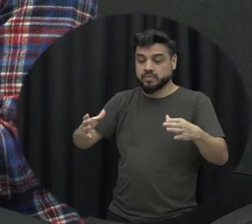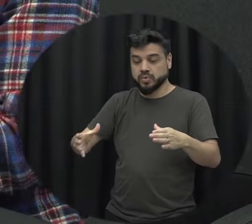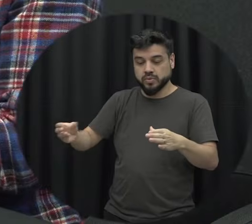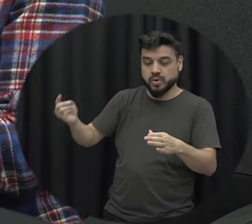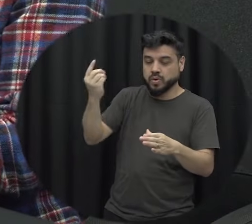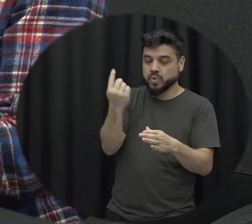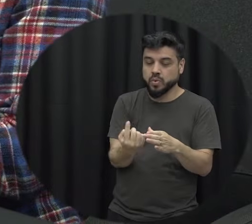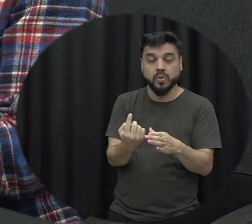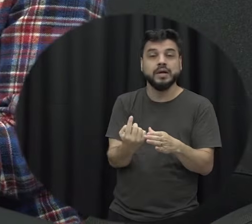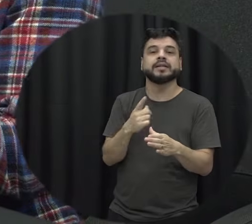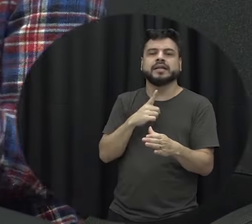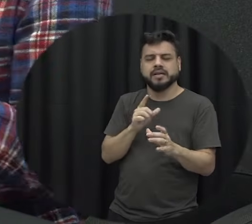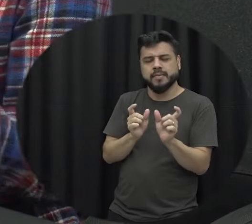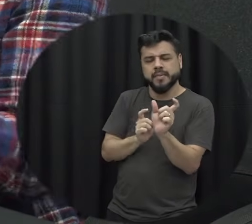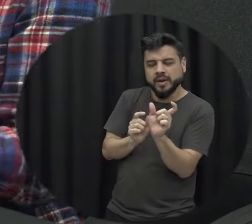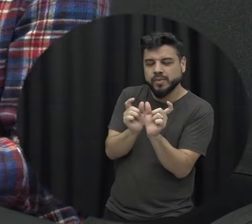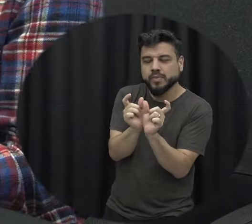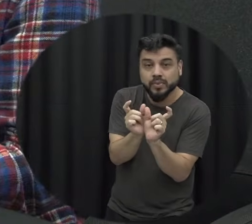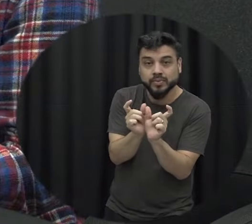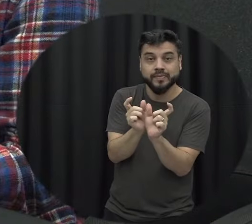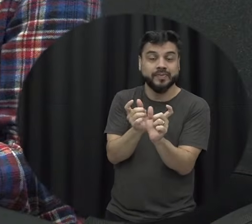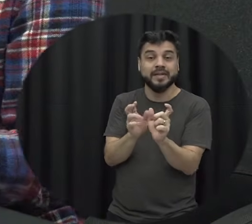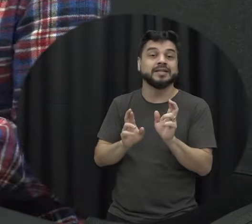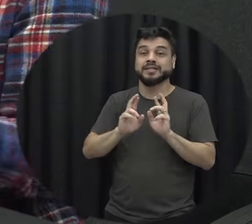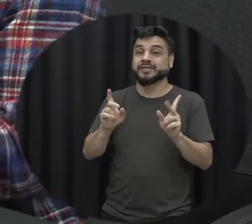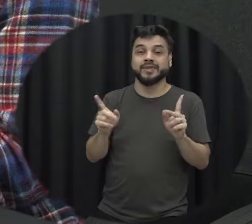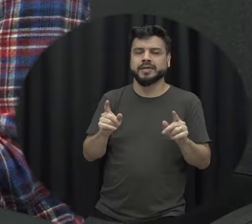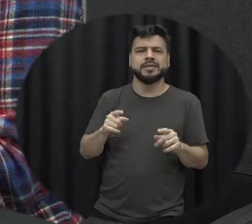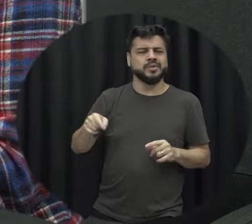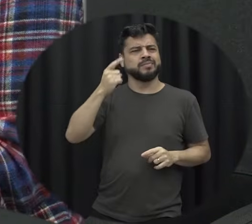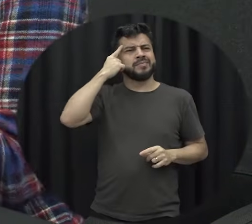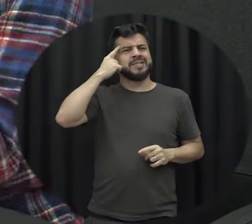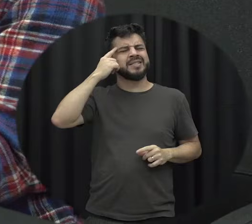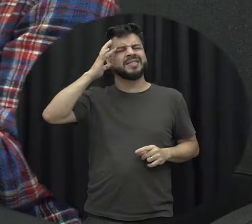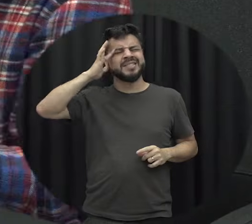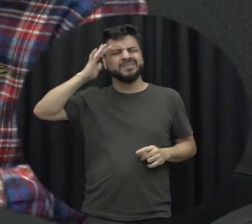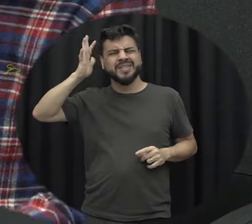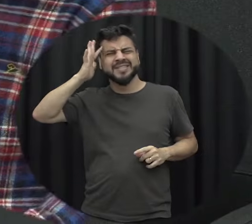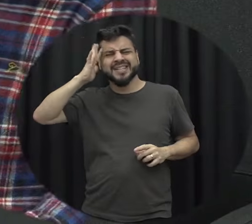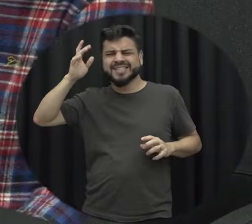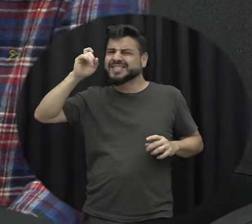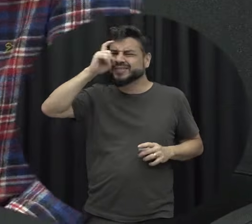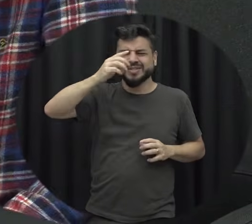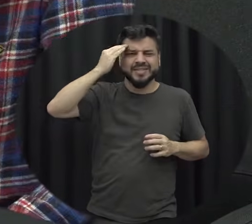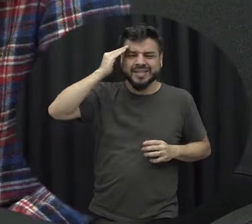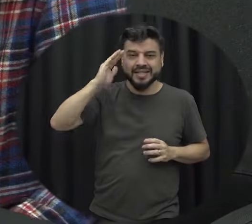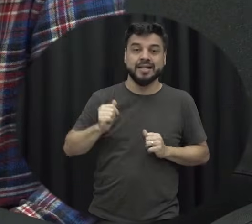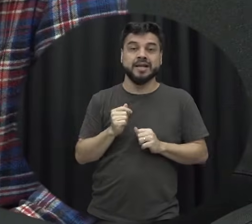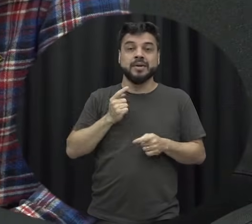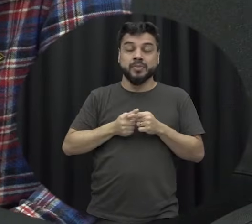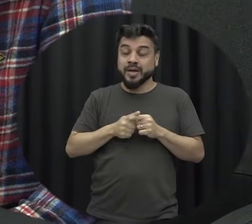terminação. A gente não consegue nem imaginar, né, como é isso, mas só para dar um exemplo, eles também